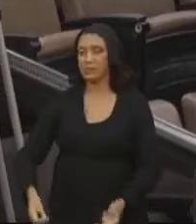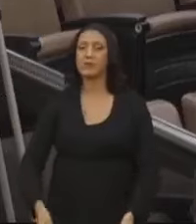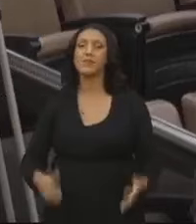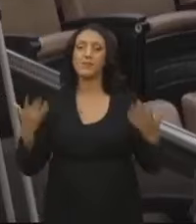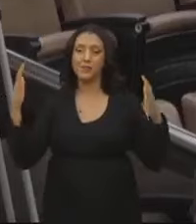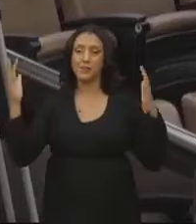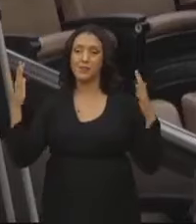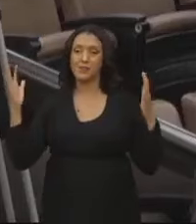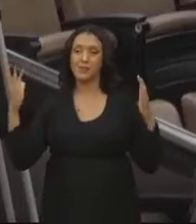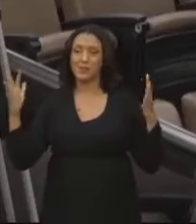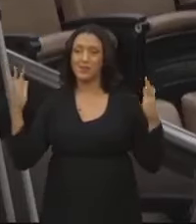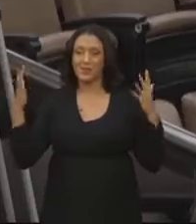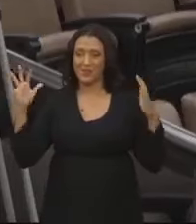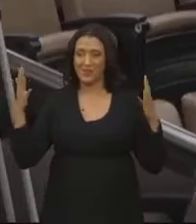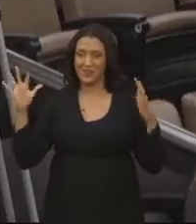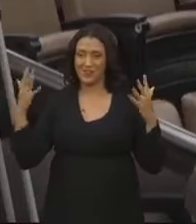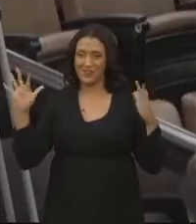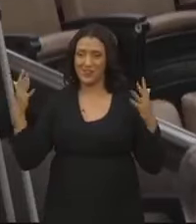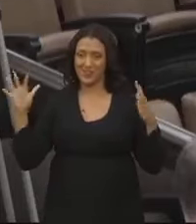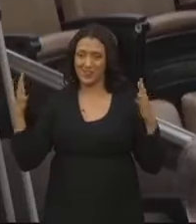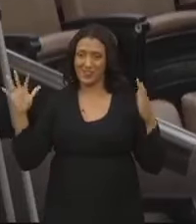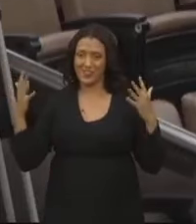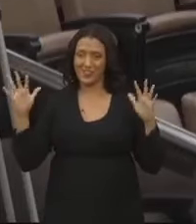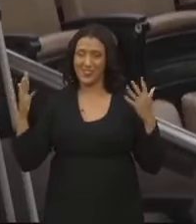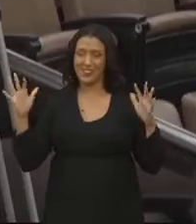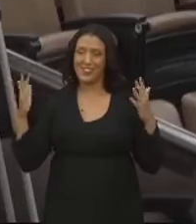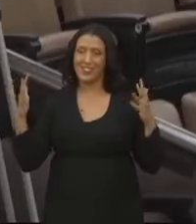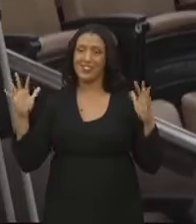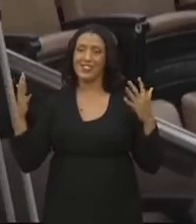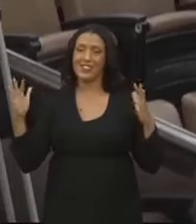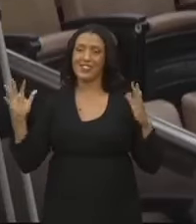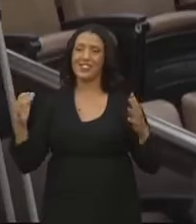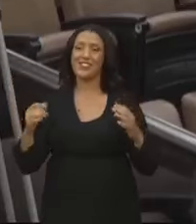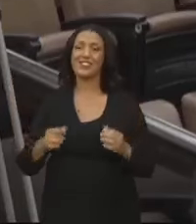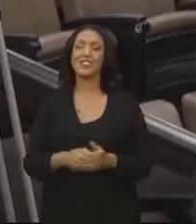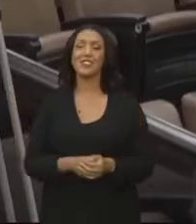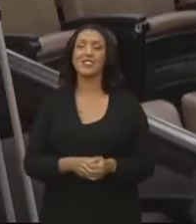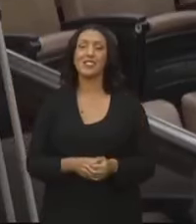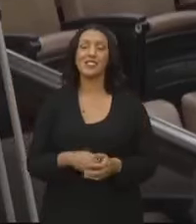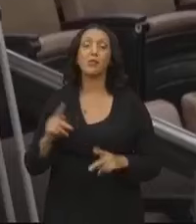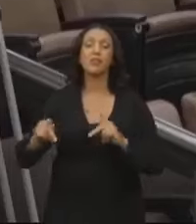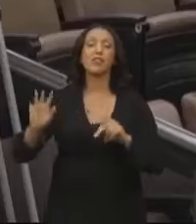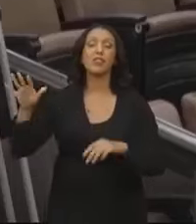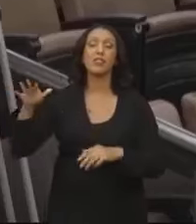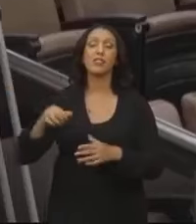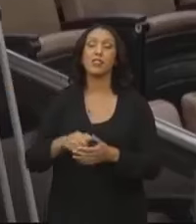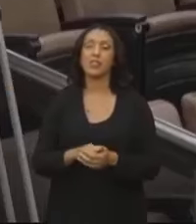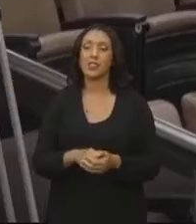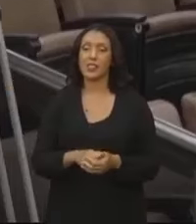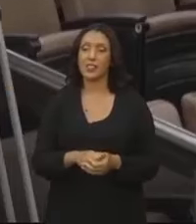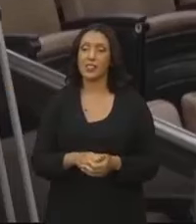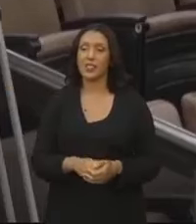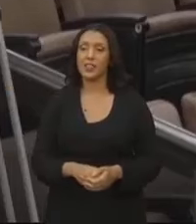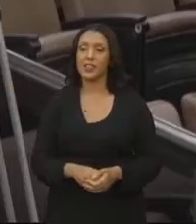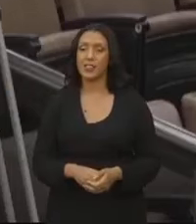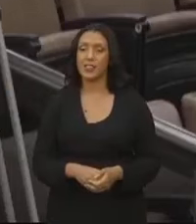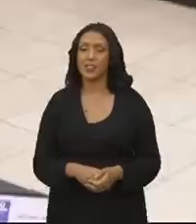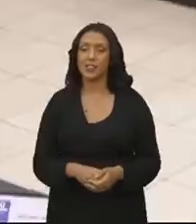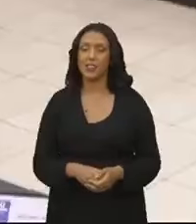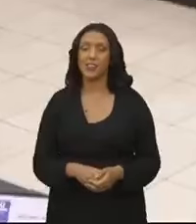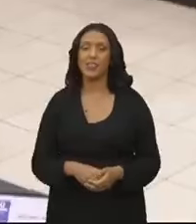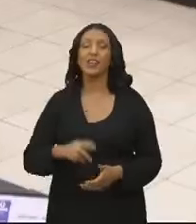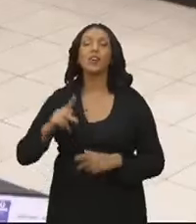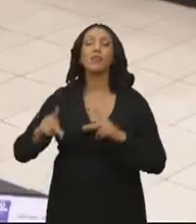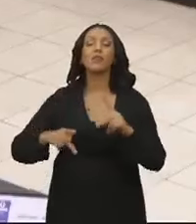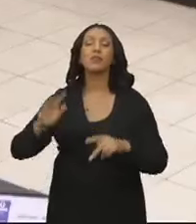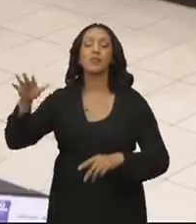E já acordou. Estará acordado. Pessoal, Estará acordado.